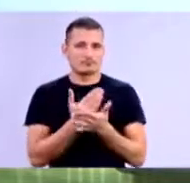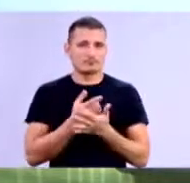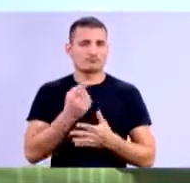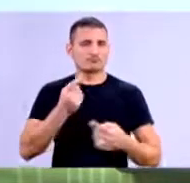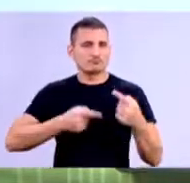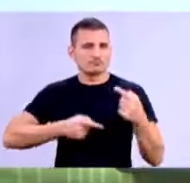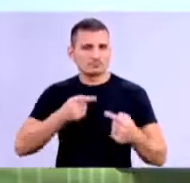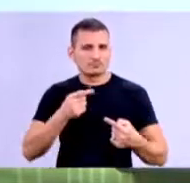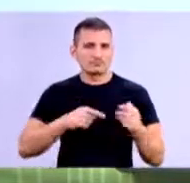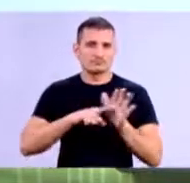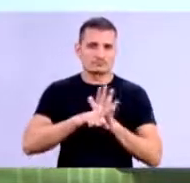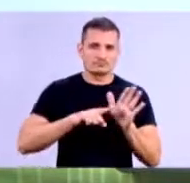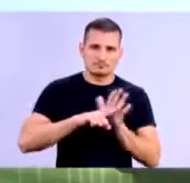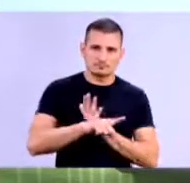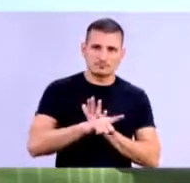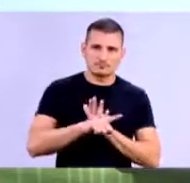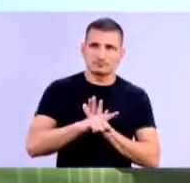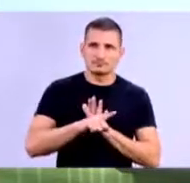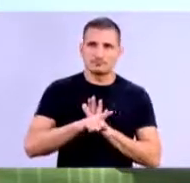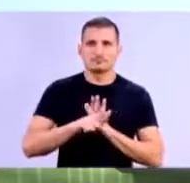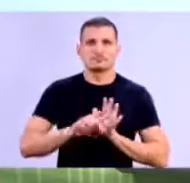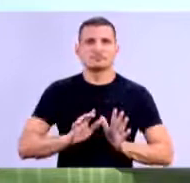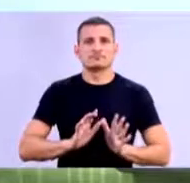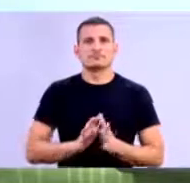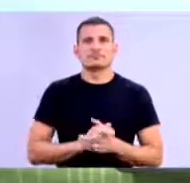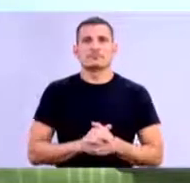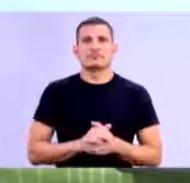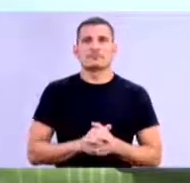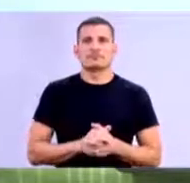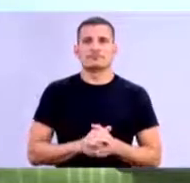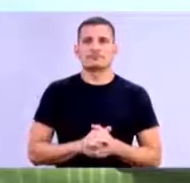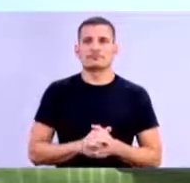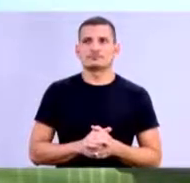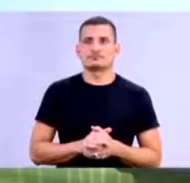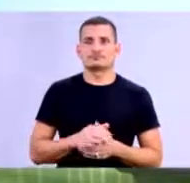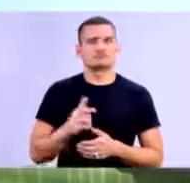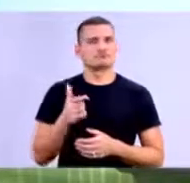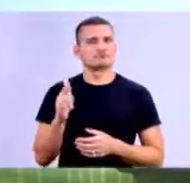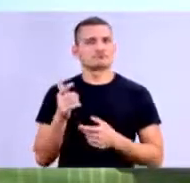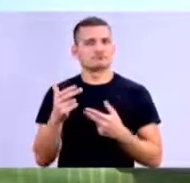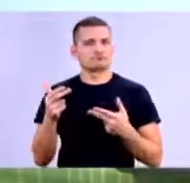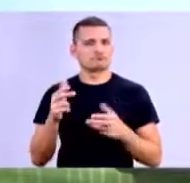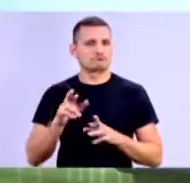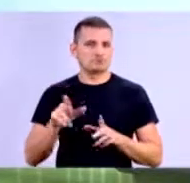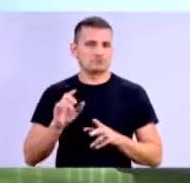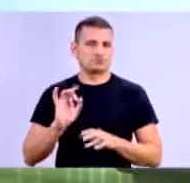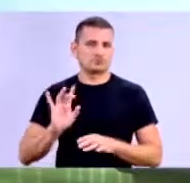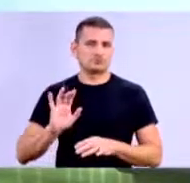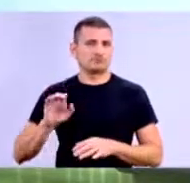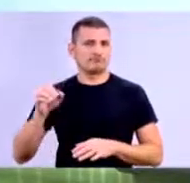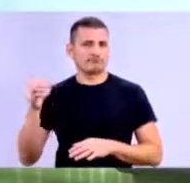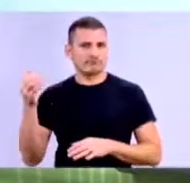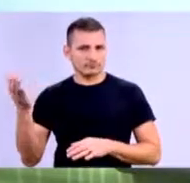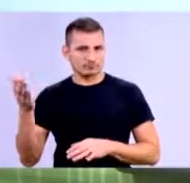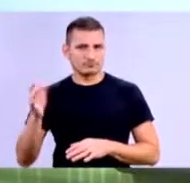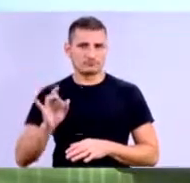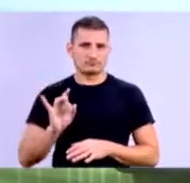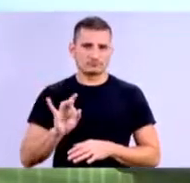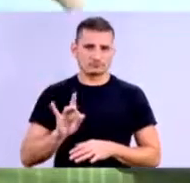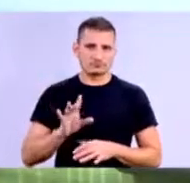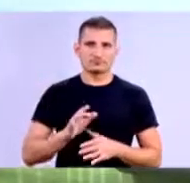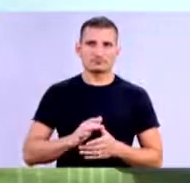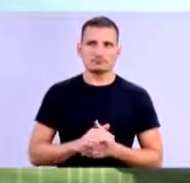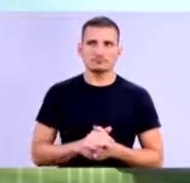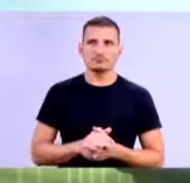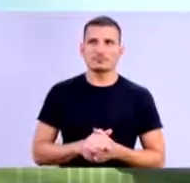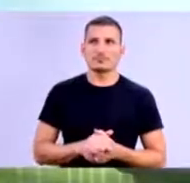debater, questionar. Nada além disso, né? Coisas diferentes podemos tratar fora. Não é assim, professora? É bom pra